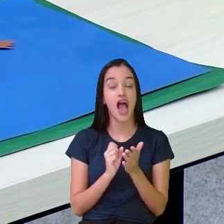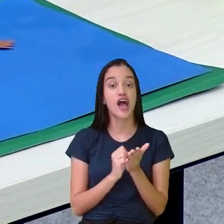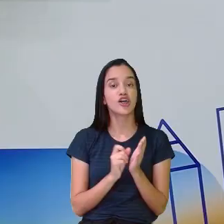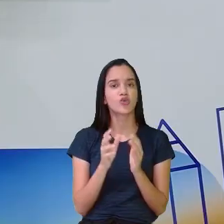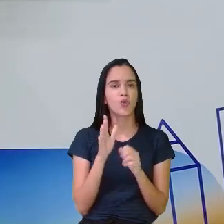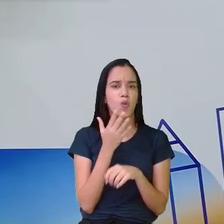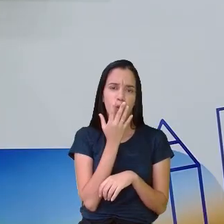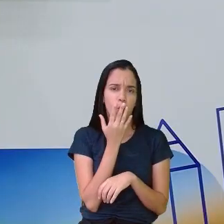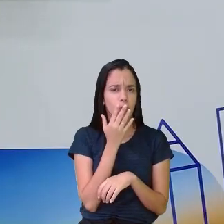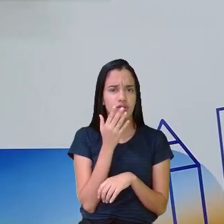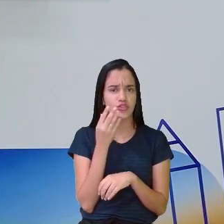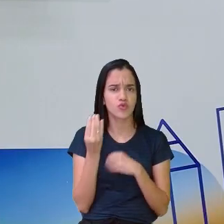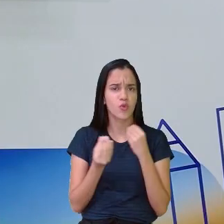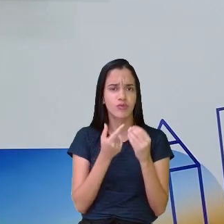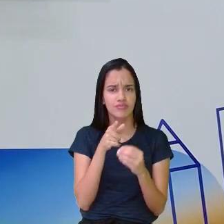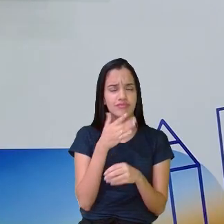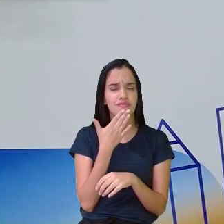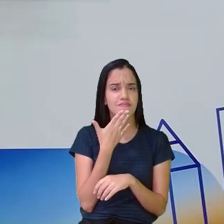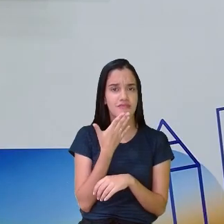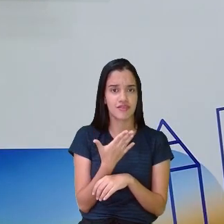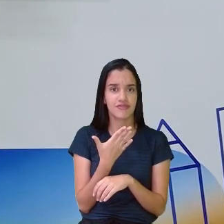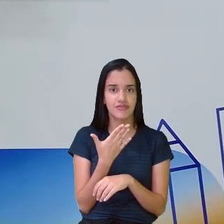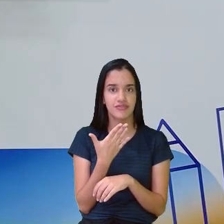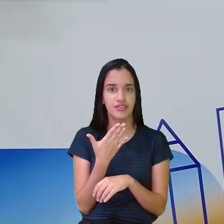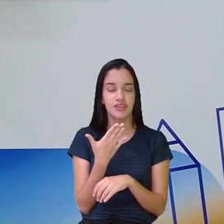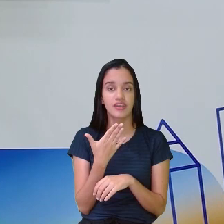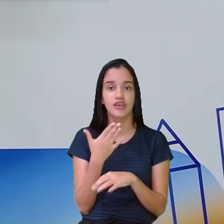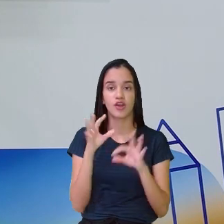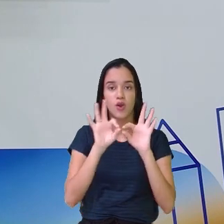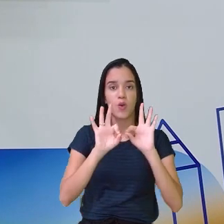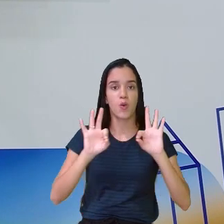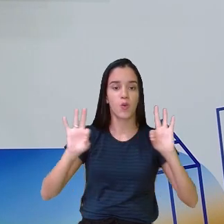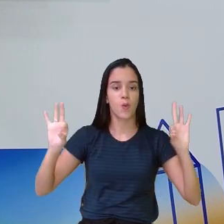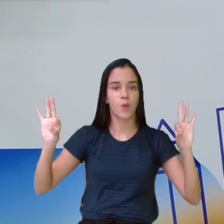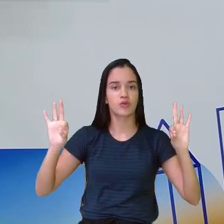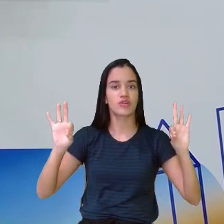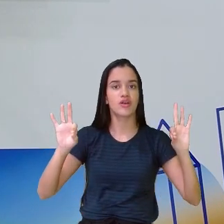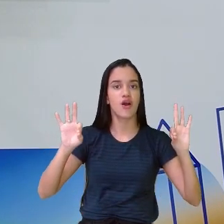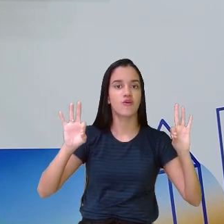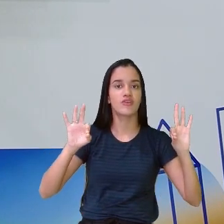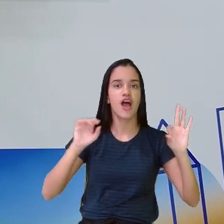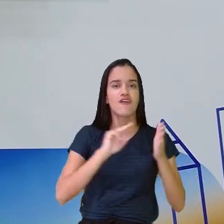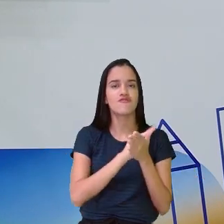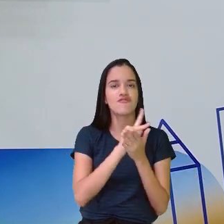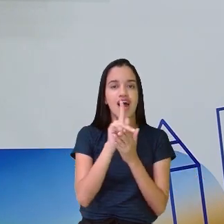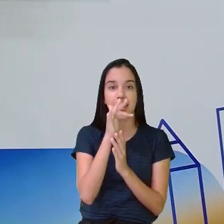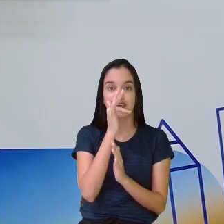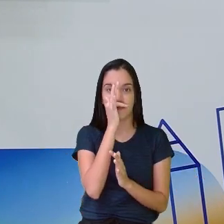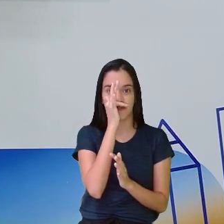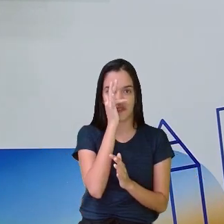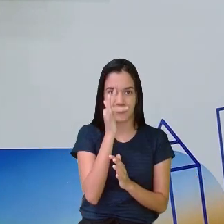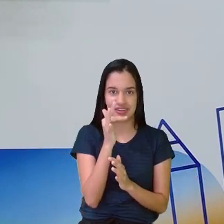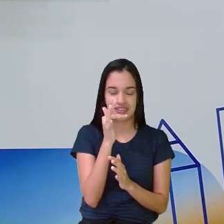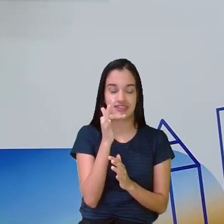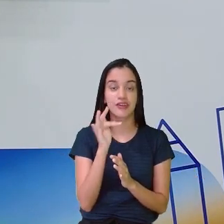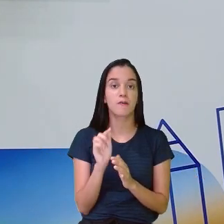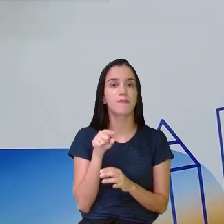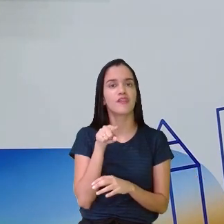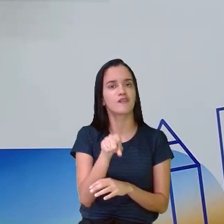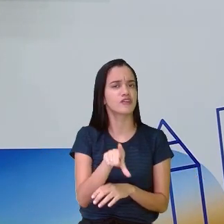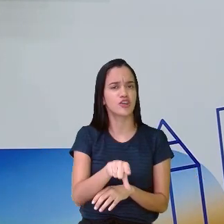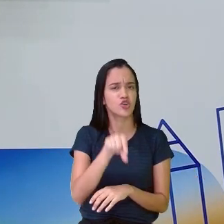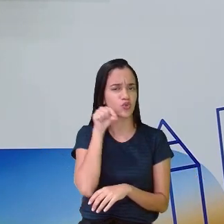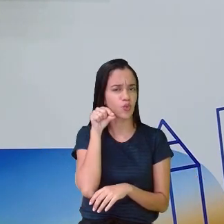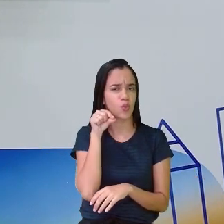cor que você preferir. Para fazer umas florzinhas, eu fiz um cordão aqui com várias florzinhas, tá? Mas aí fica a